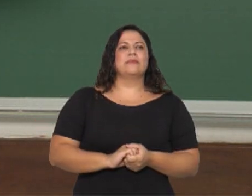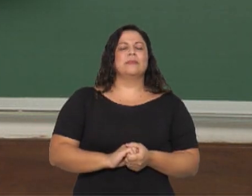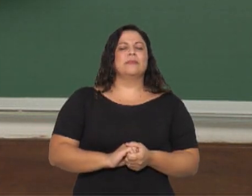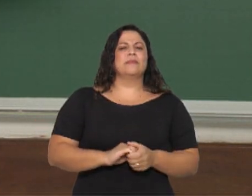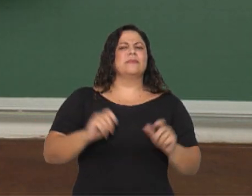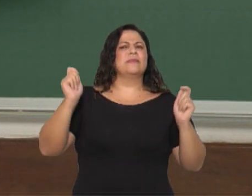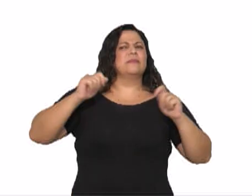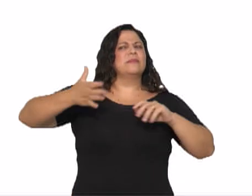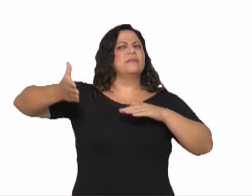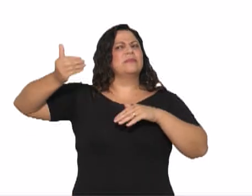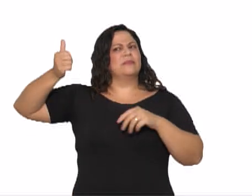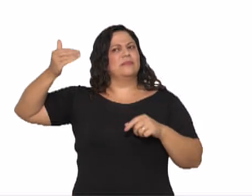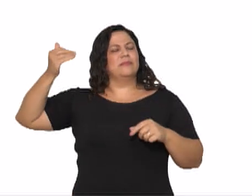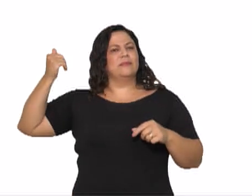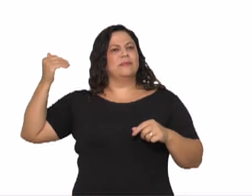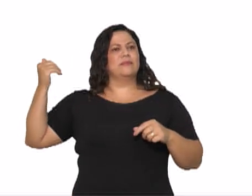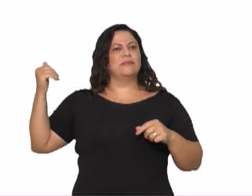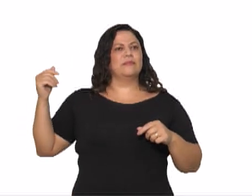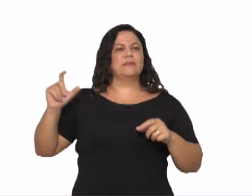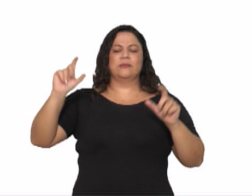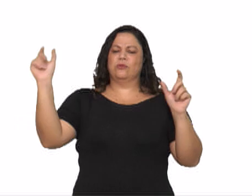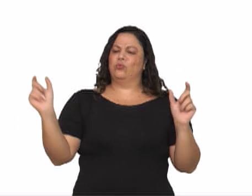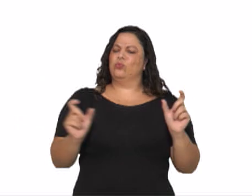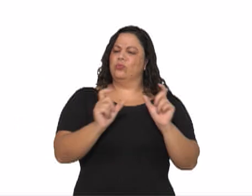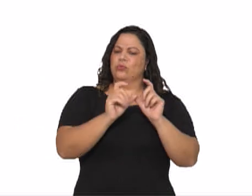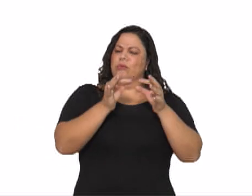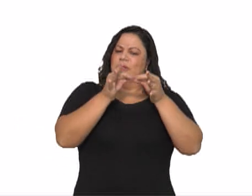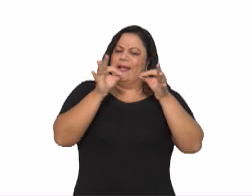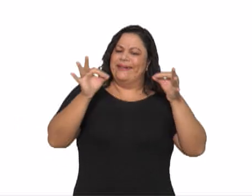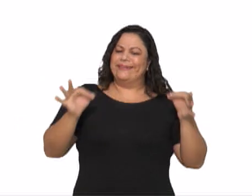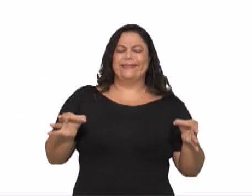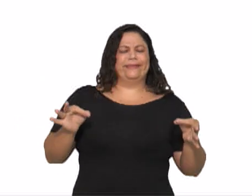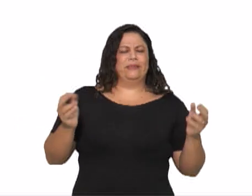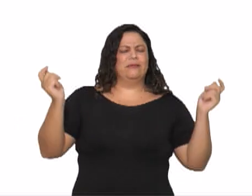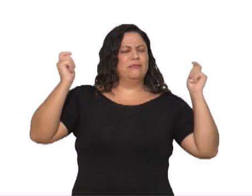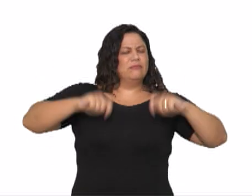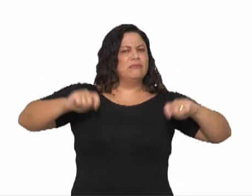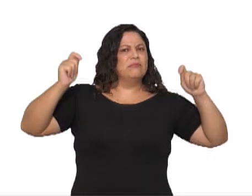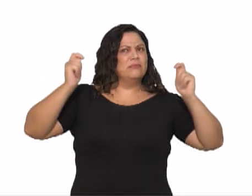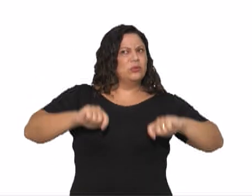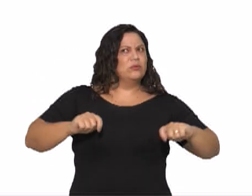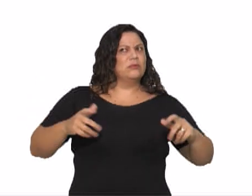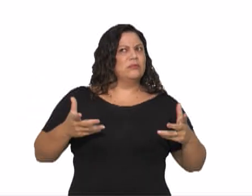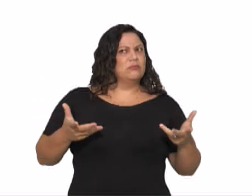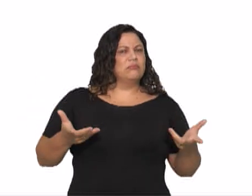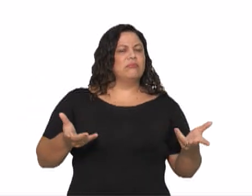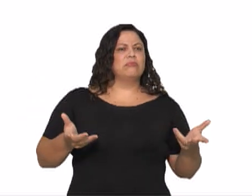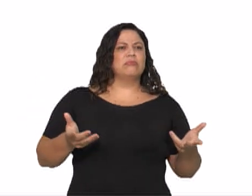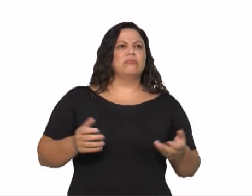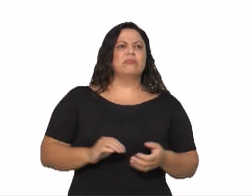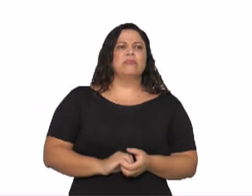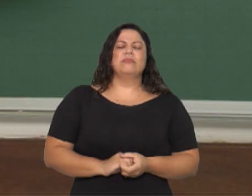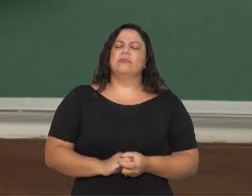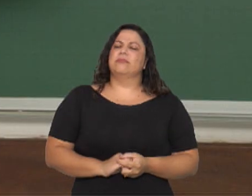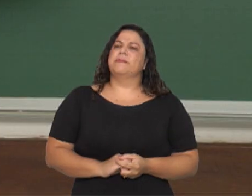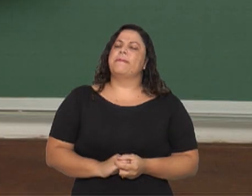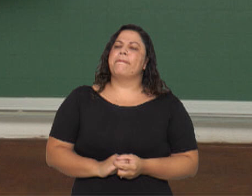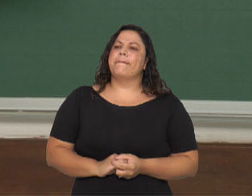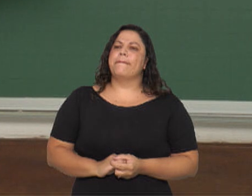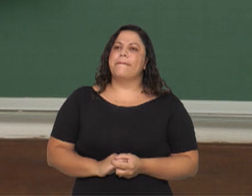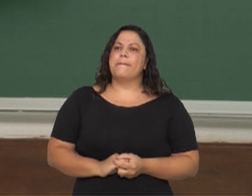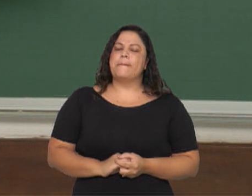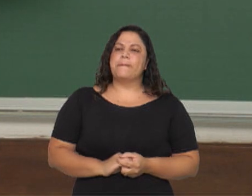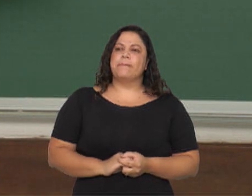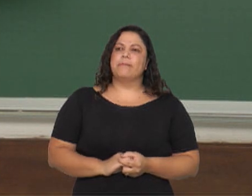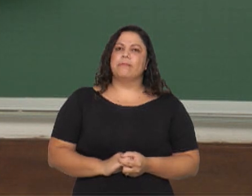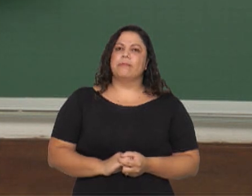os possíveis usos do condicional simple. A ver os possíveis usos que temos. Hacer hipóteses em el passado.